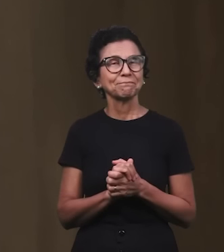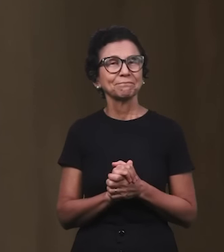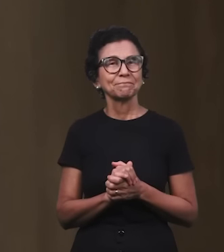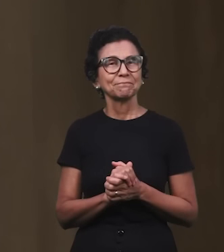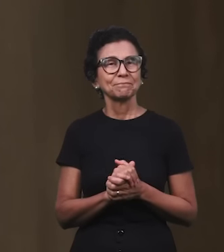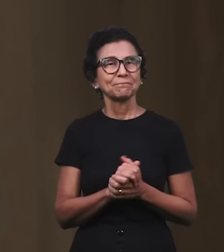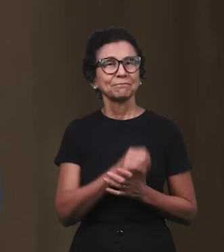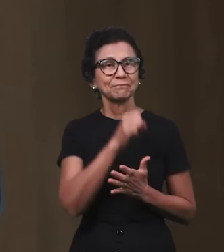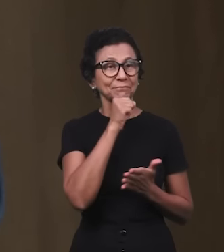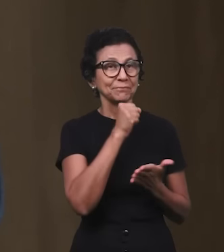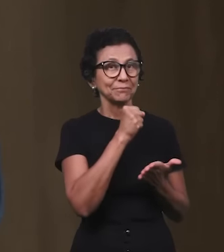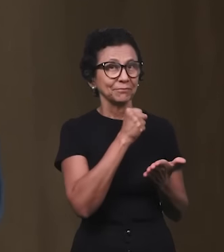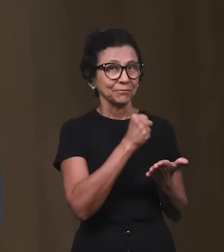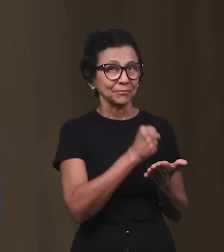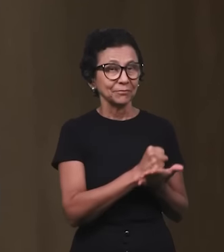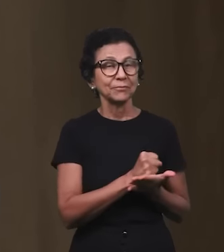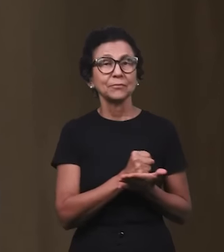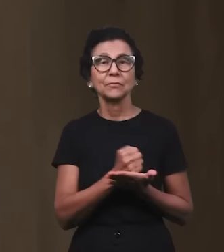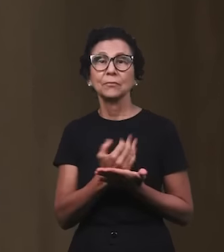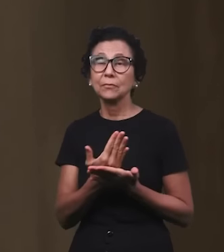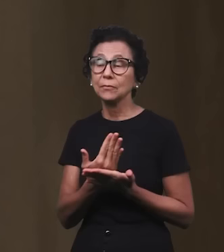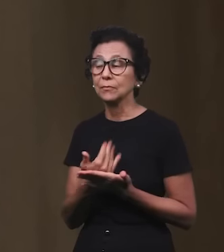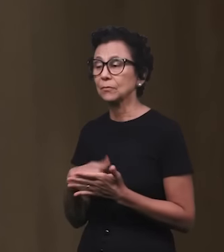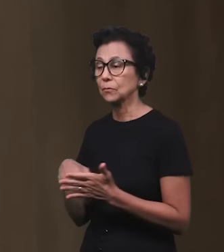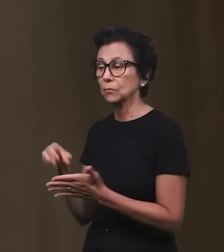Velho Testamento. Então, no Novo Testamento,